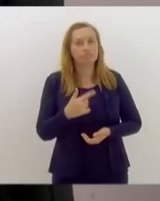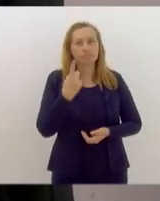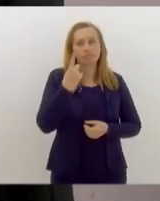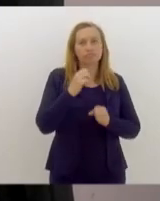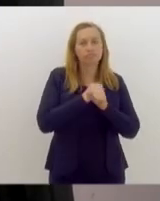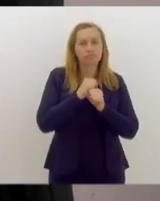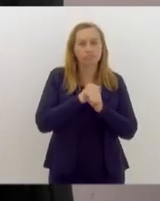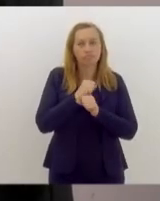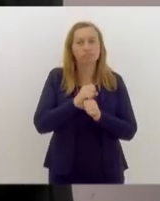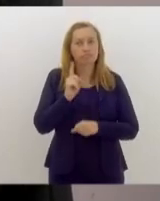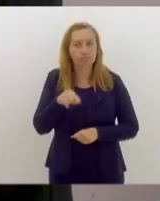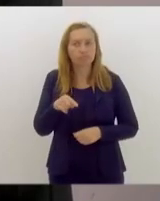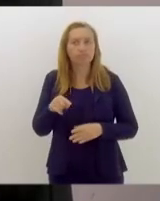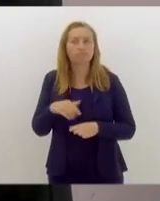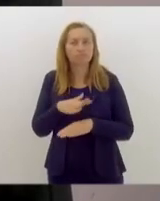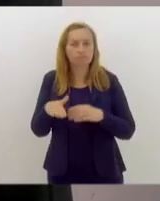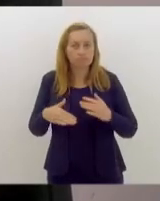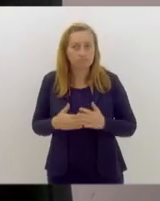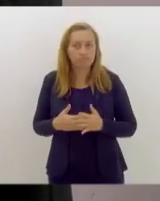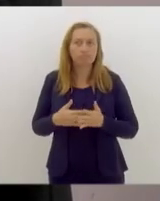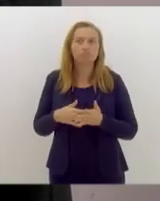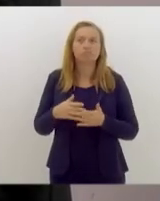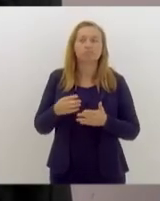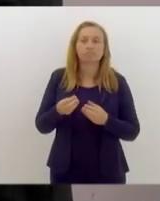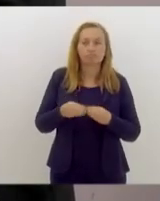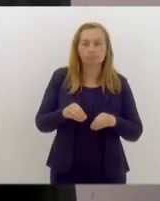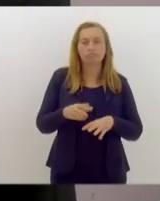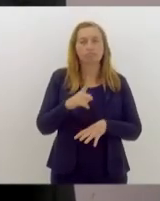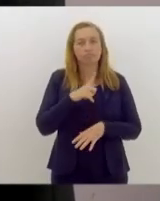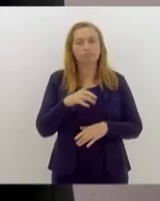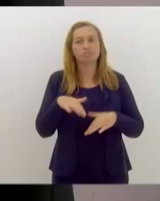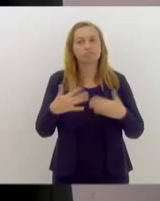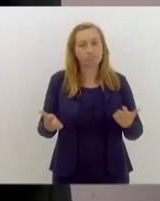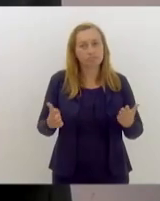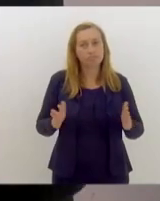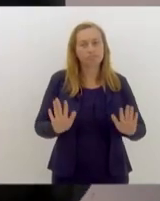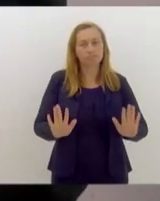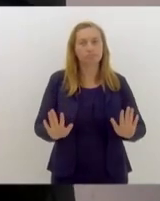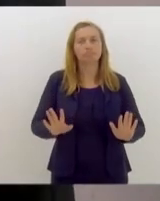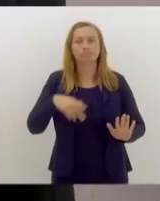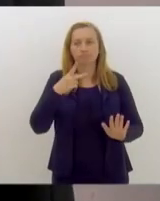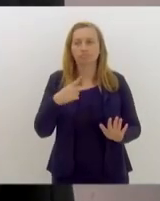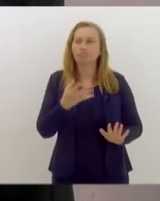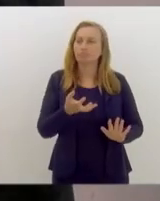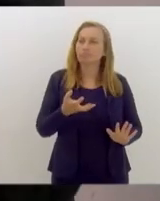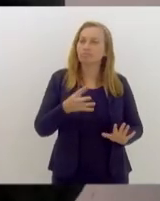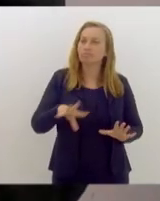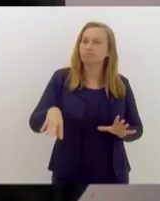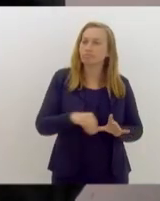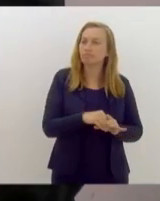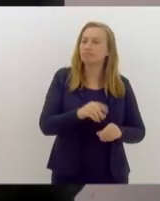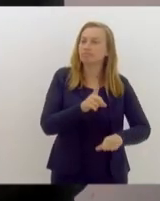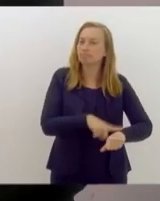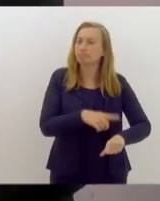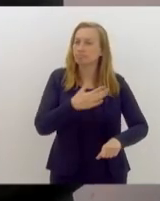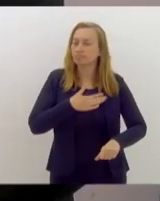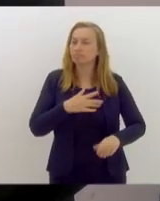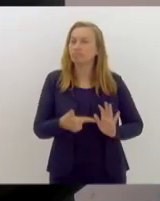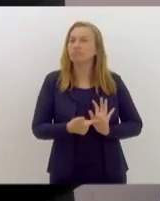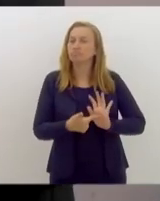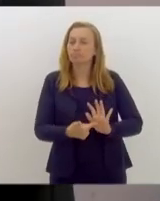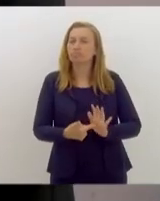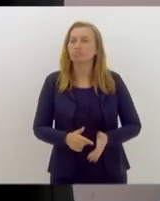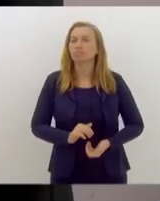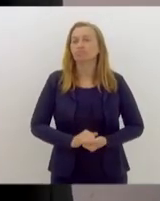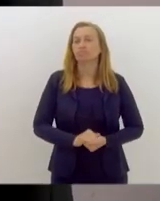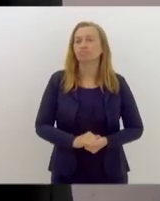ano, né? Com todas as consequências e repercussões que isso tem. Então, assim, mas isso dito, eu quero, dentro do meu tempo, apontar aqui,